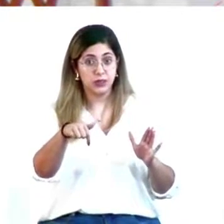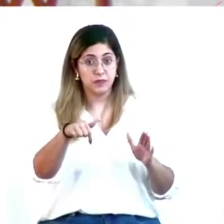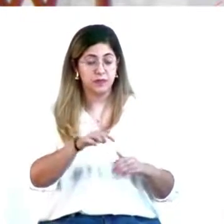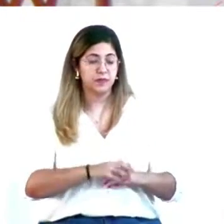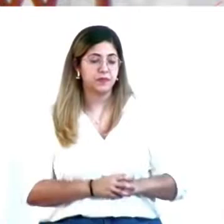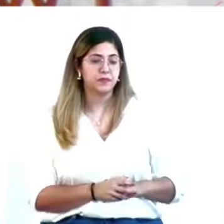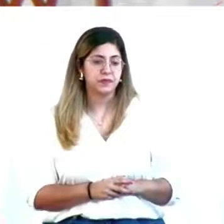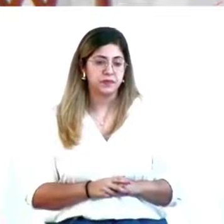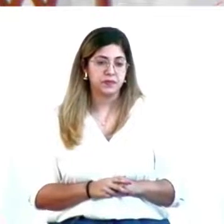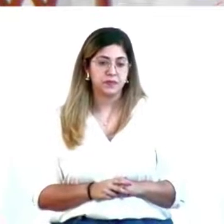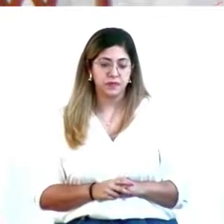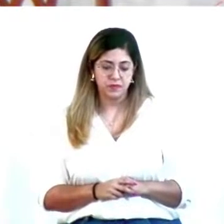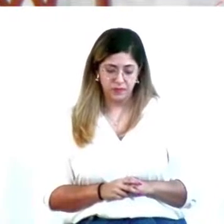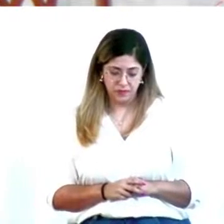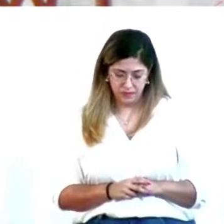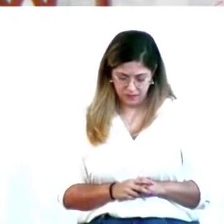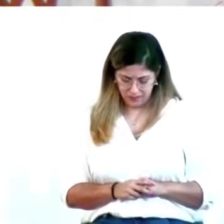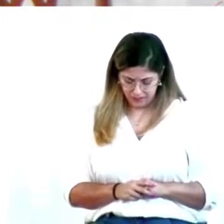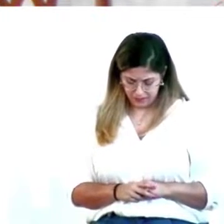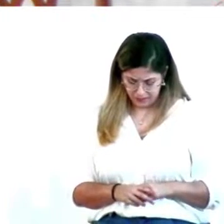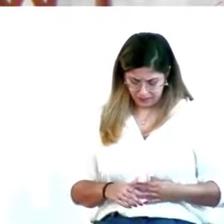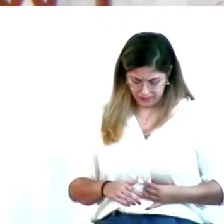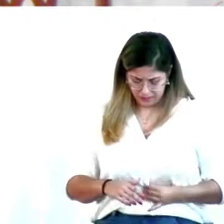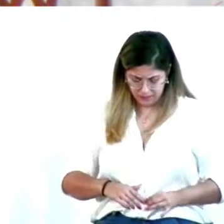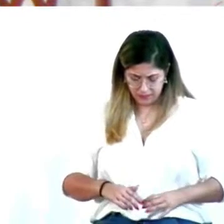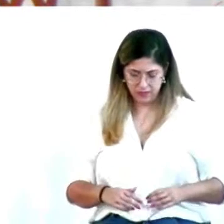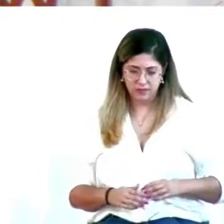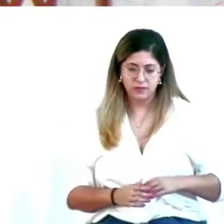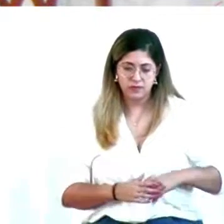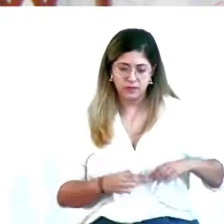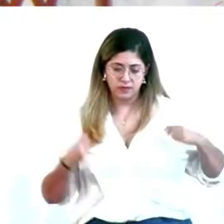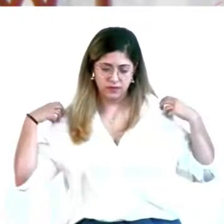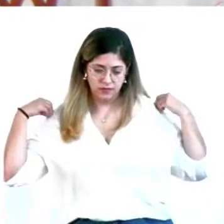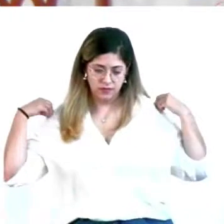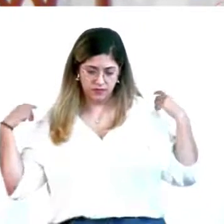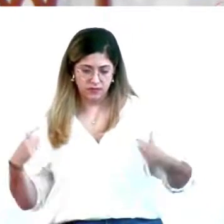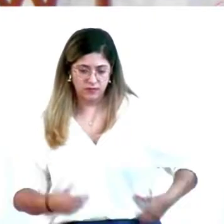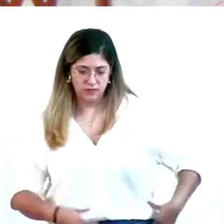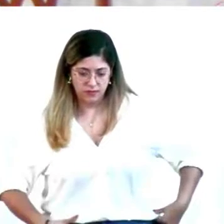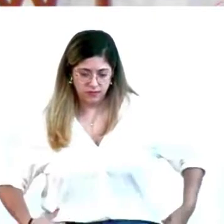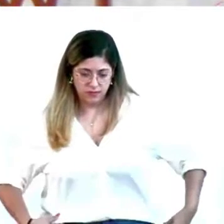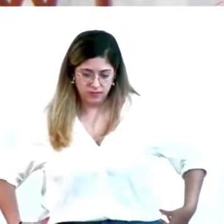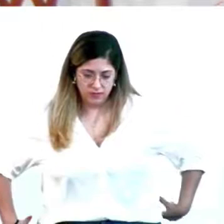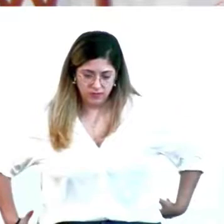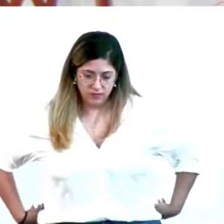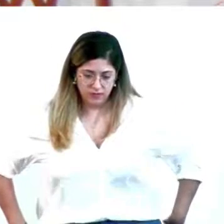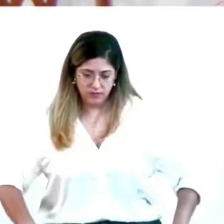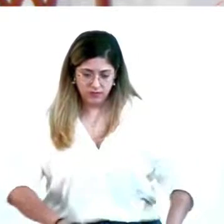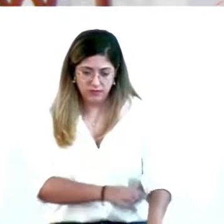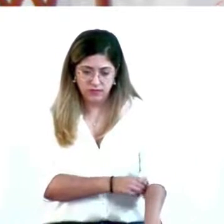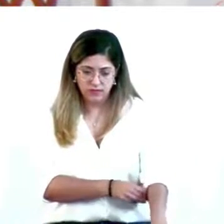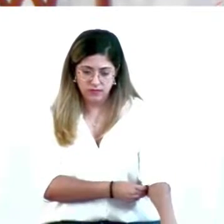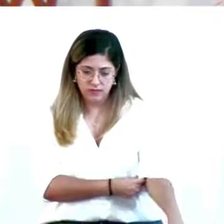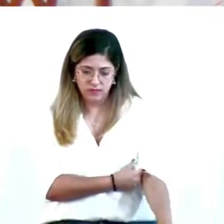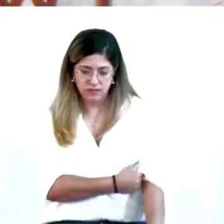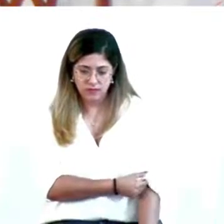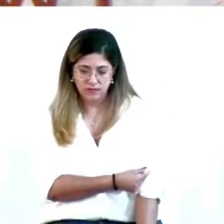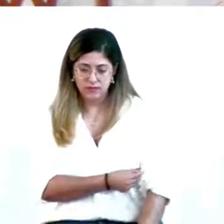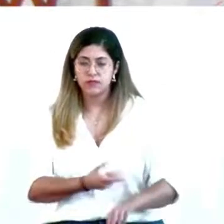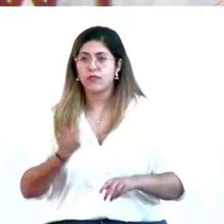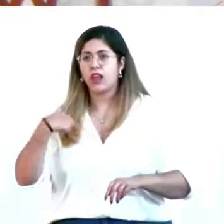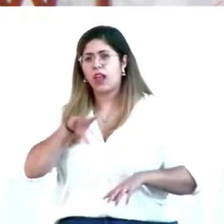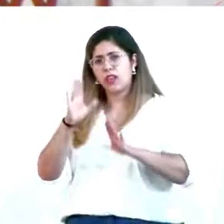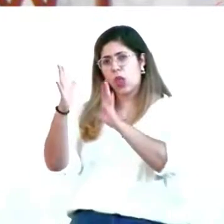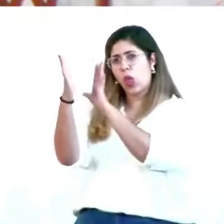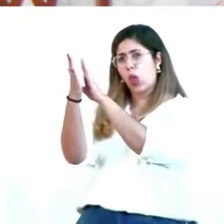momento, entendendo que nós devemos ser imitadores de Deus, e os versos de 8 até